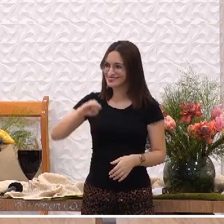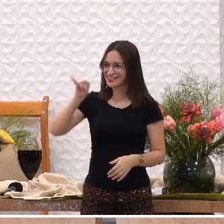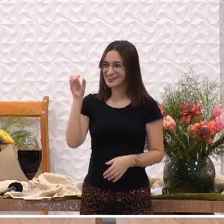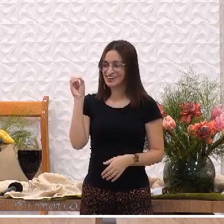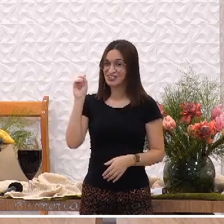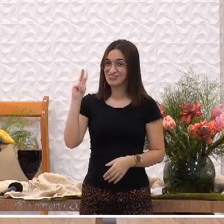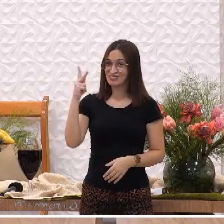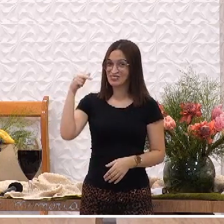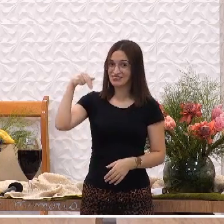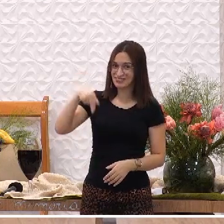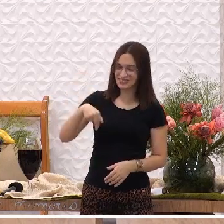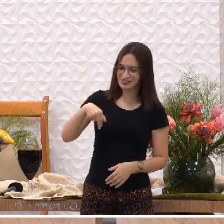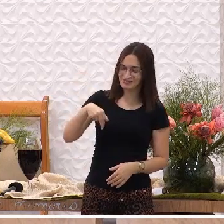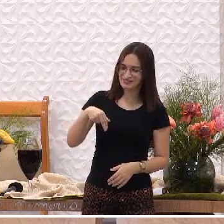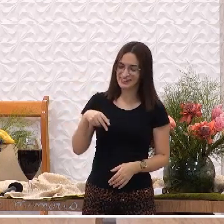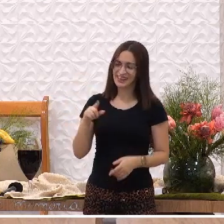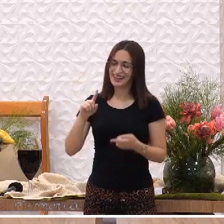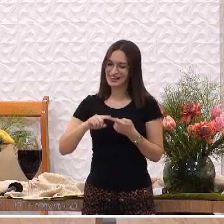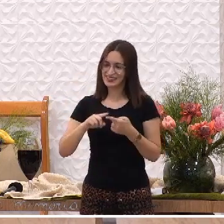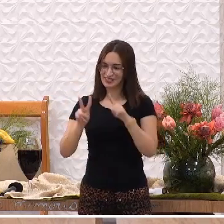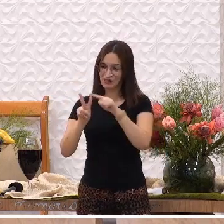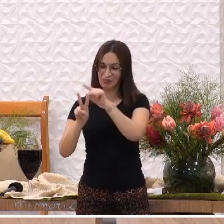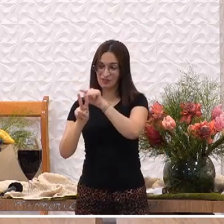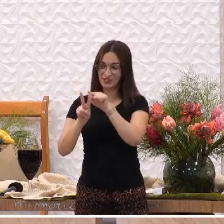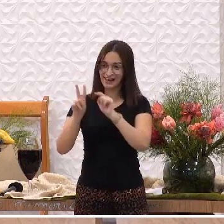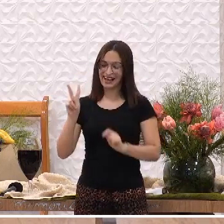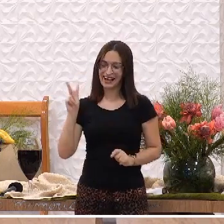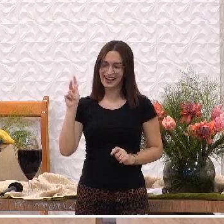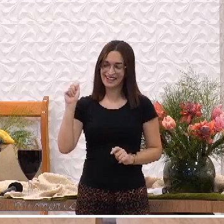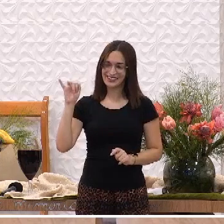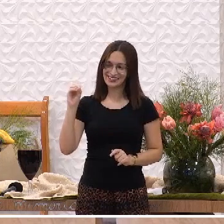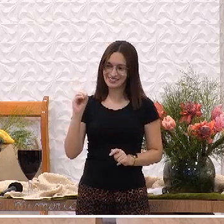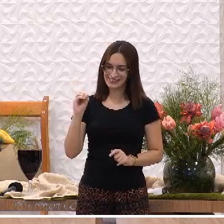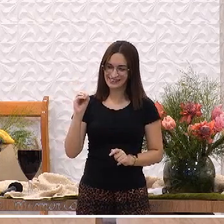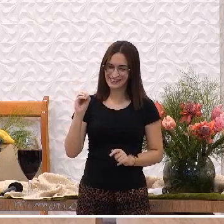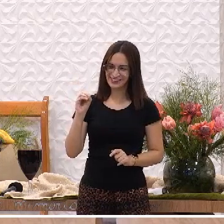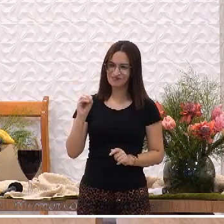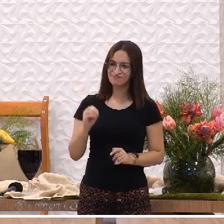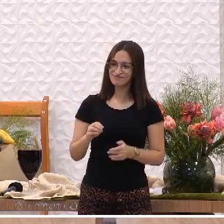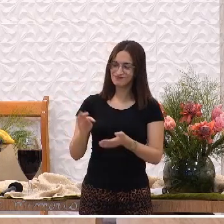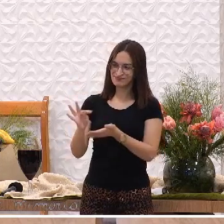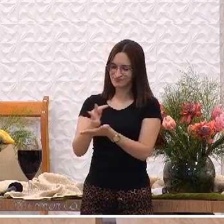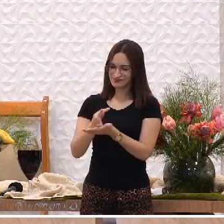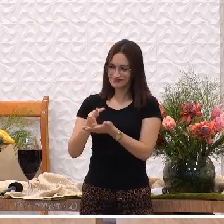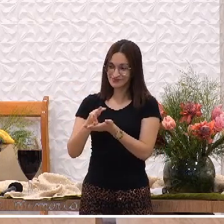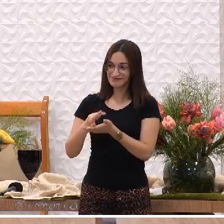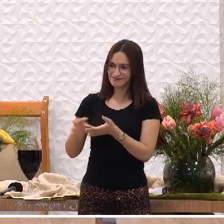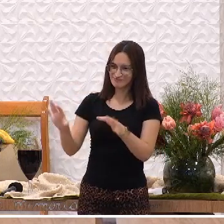pacto também, né? E sobre como Deus, ao longo da história, Ele faz alianças com o seu